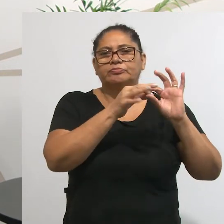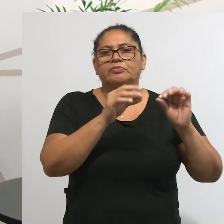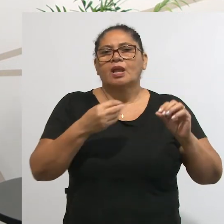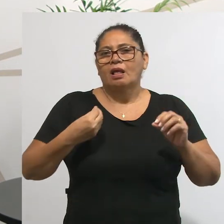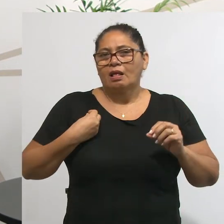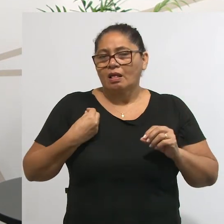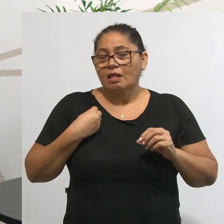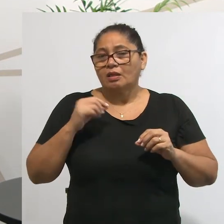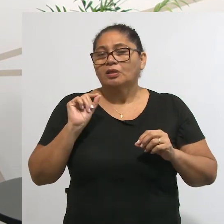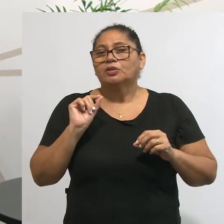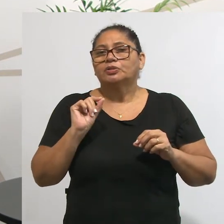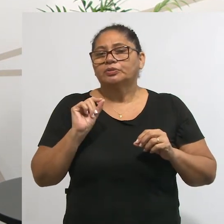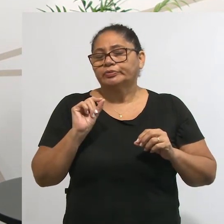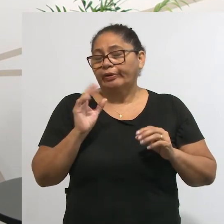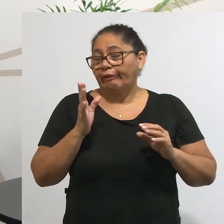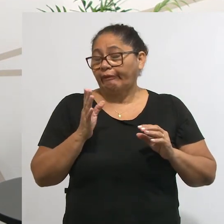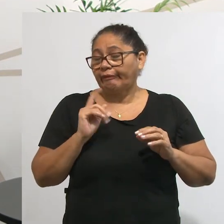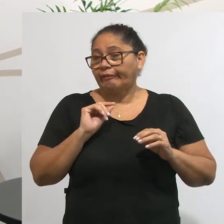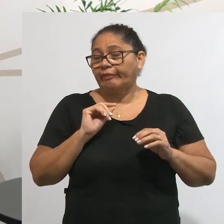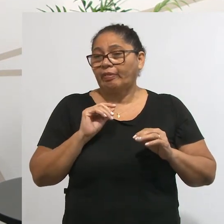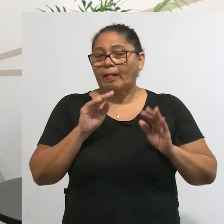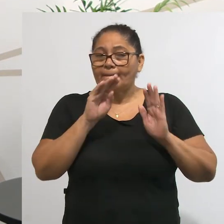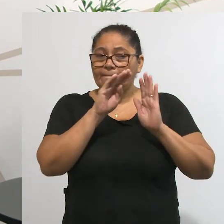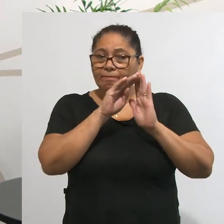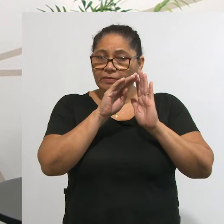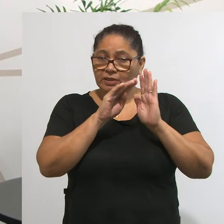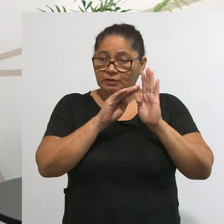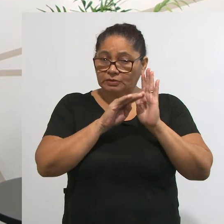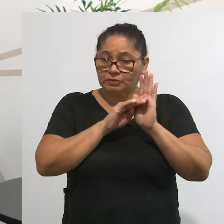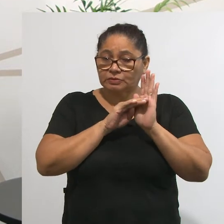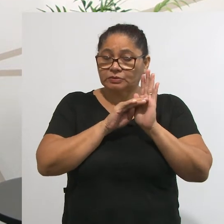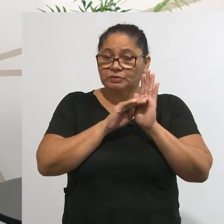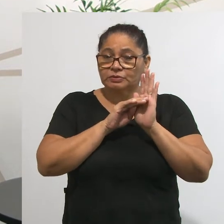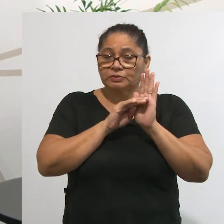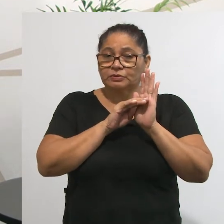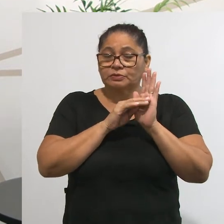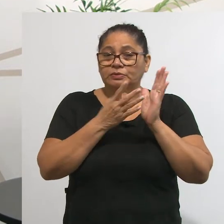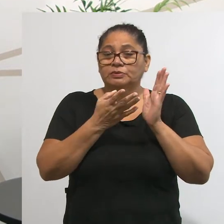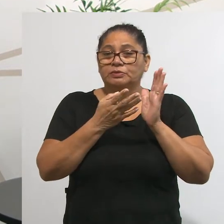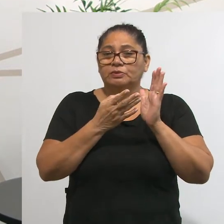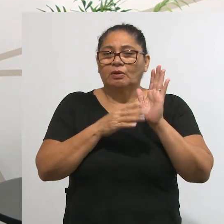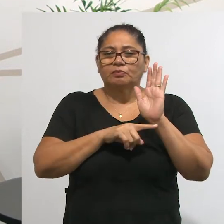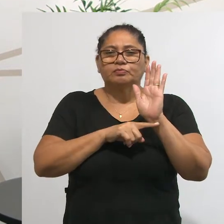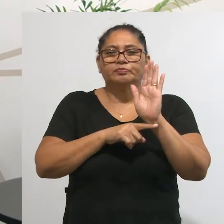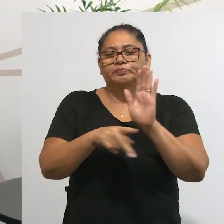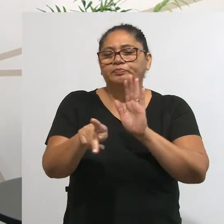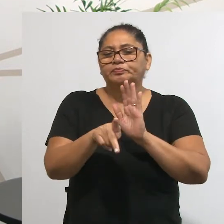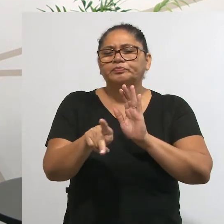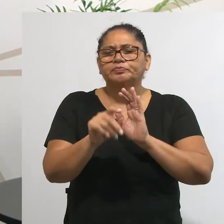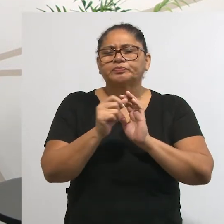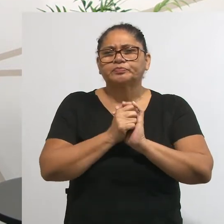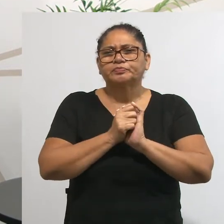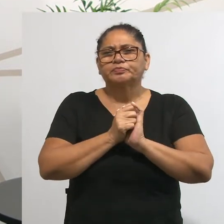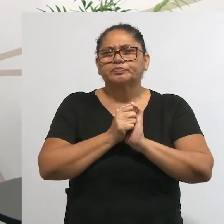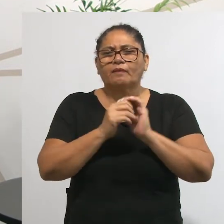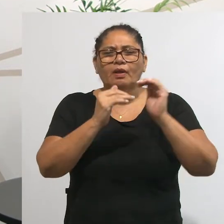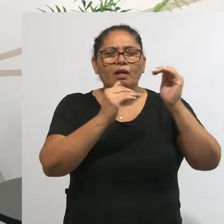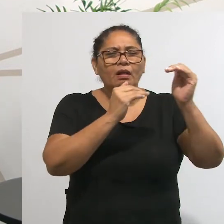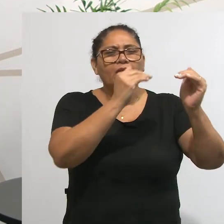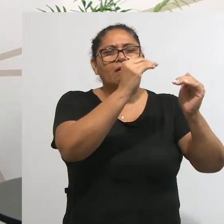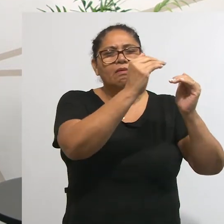libertadora existem ali pressupostos metodológicos que podem ajudar o professor